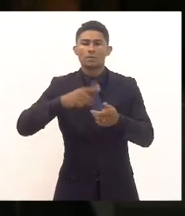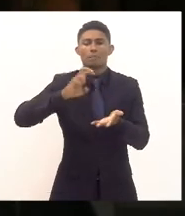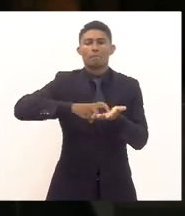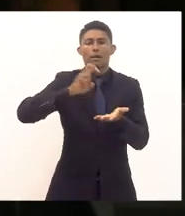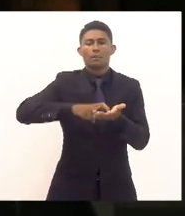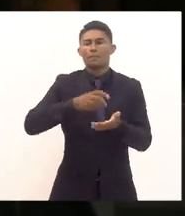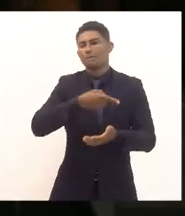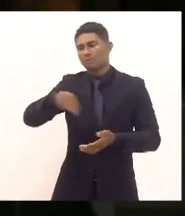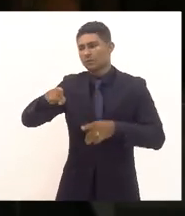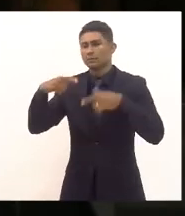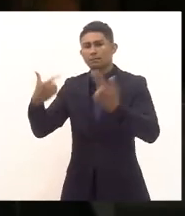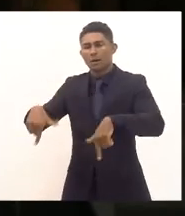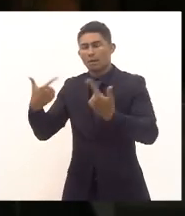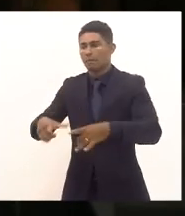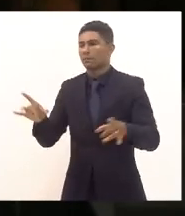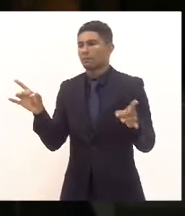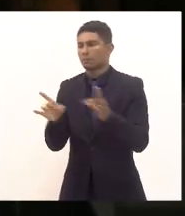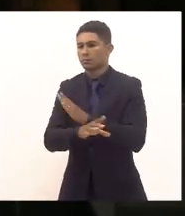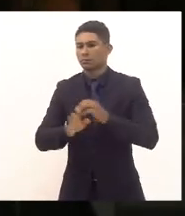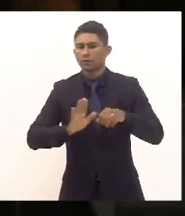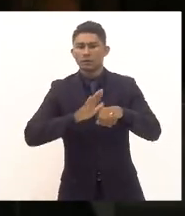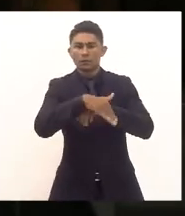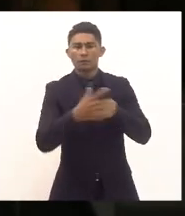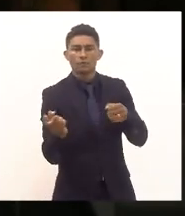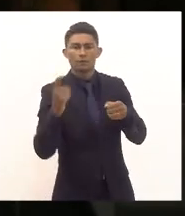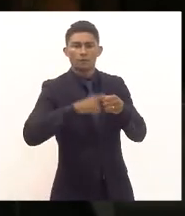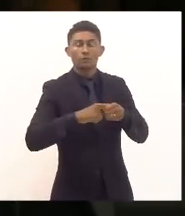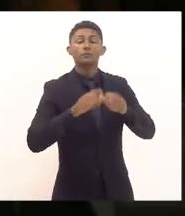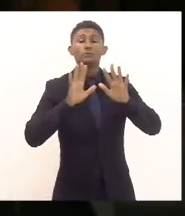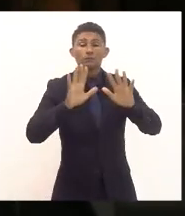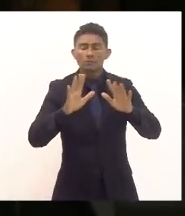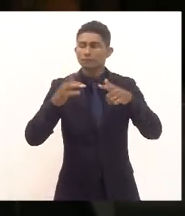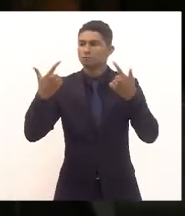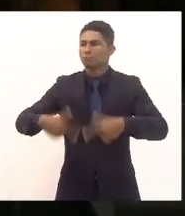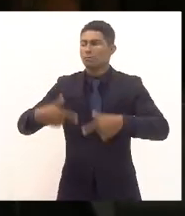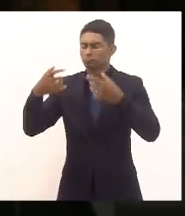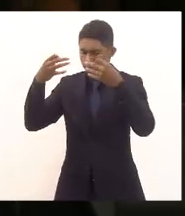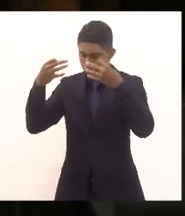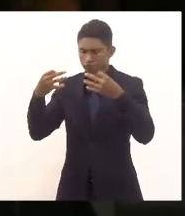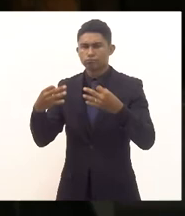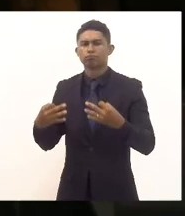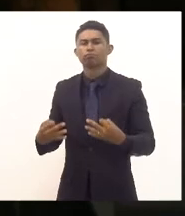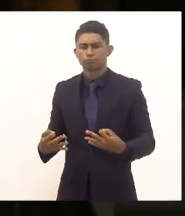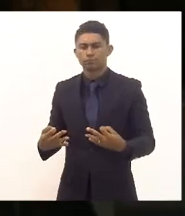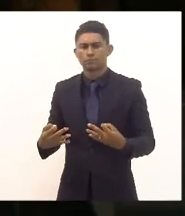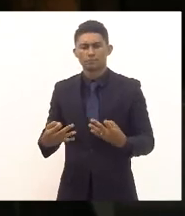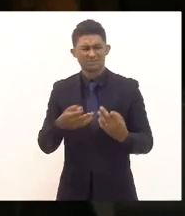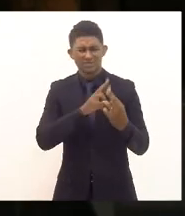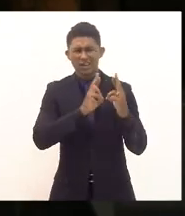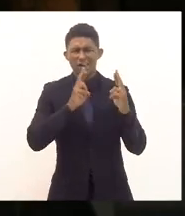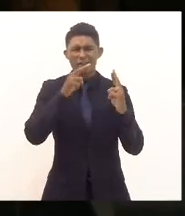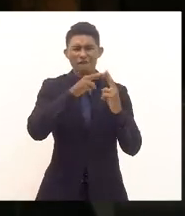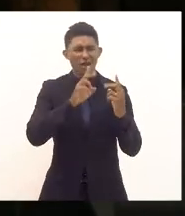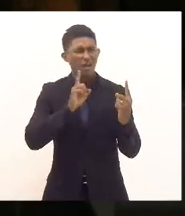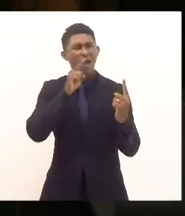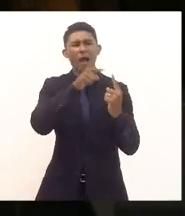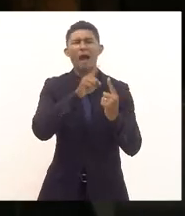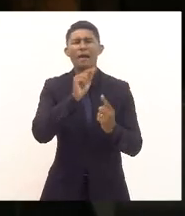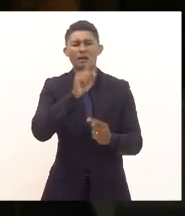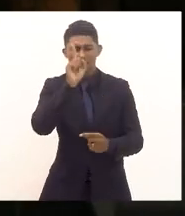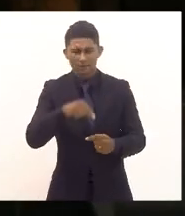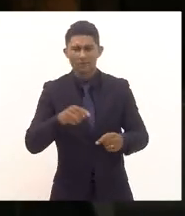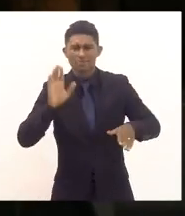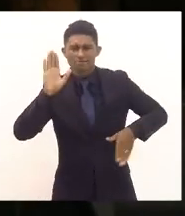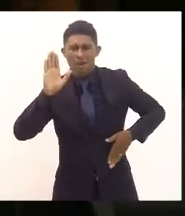cedo para trabalhar e volta de noite mas que trabalha com dignidade a referência não tem que ser esses meliantes